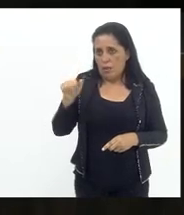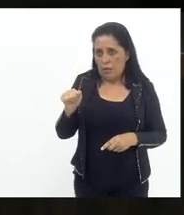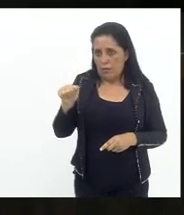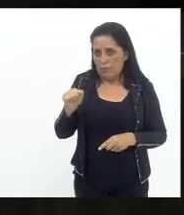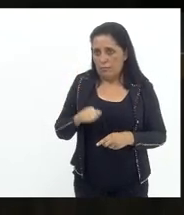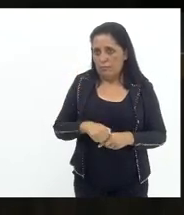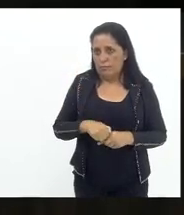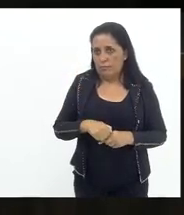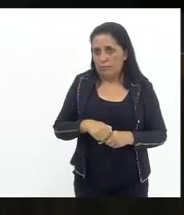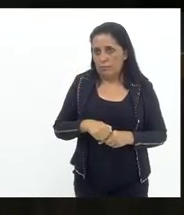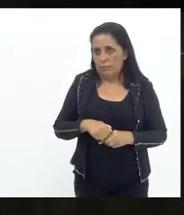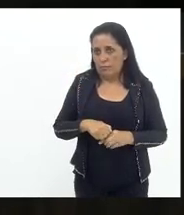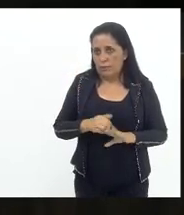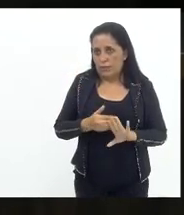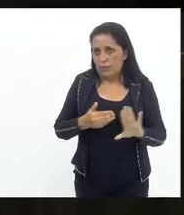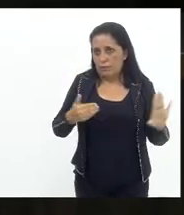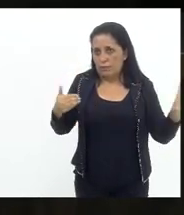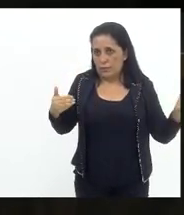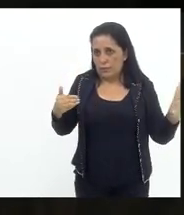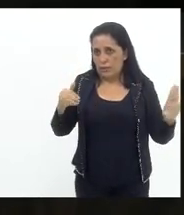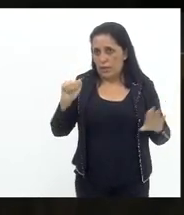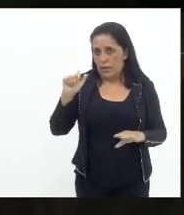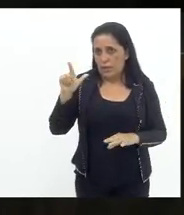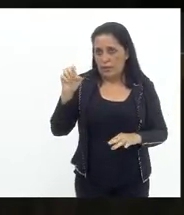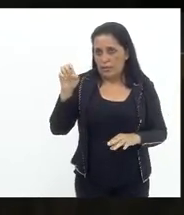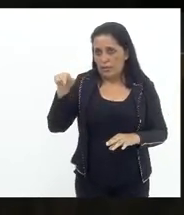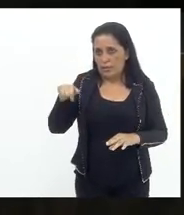Abstenção. Presidente, voto. Alexandre.